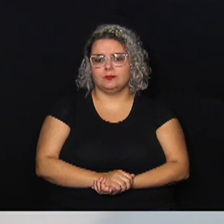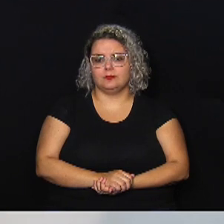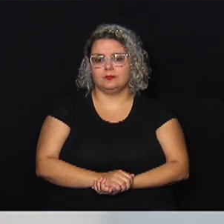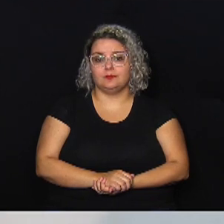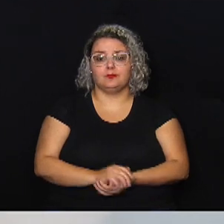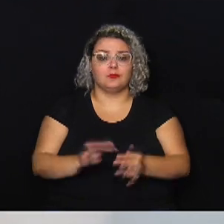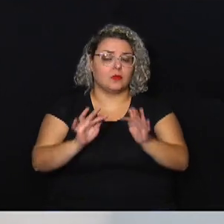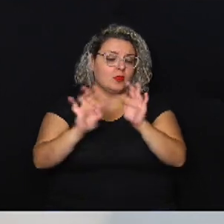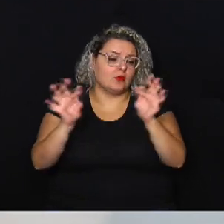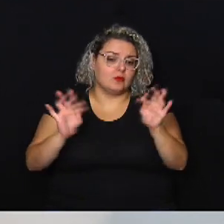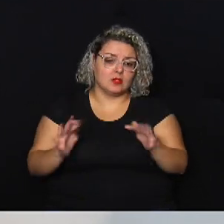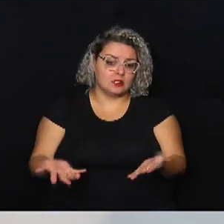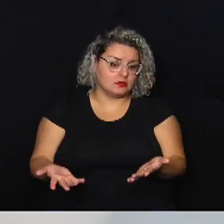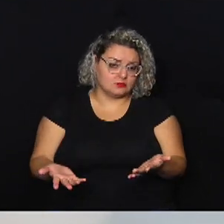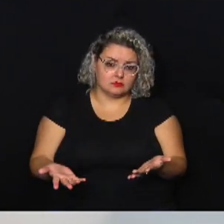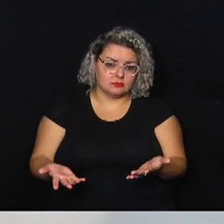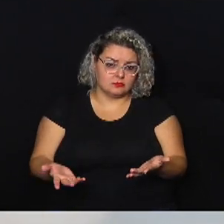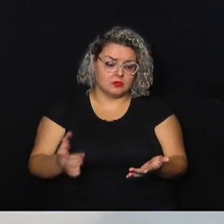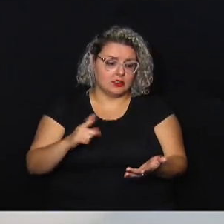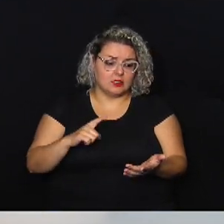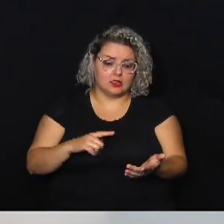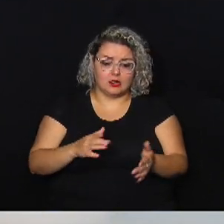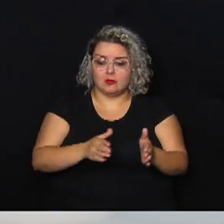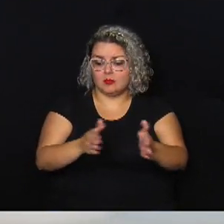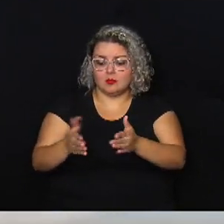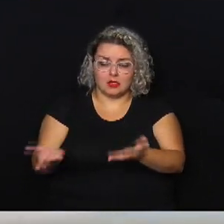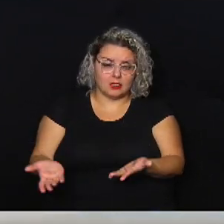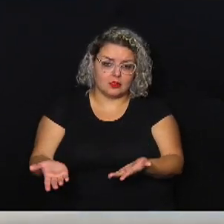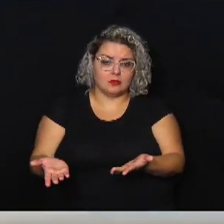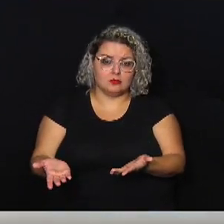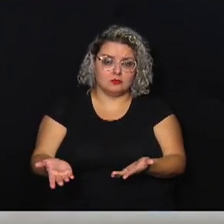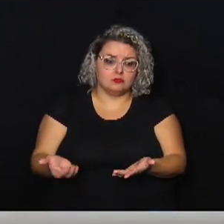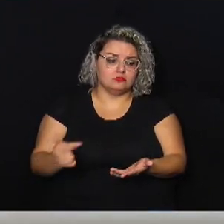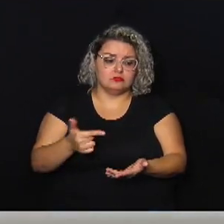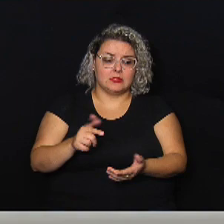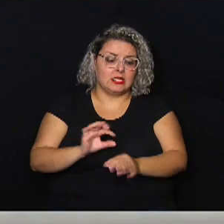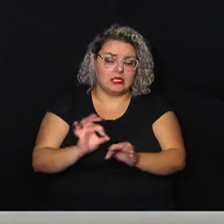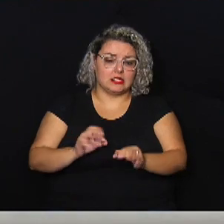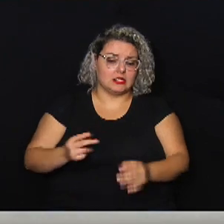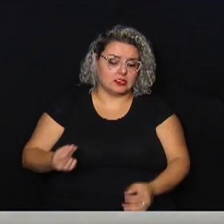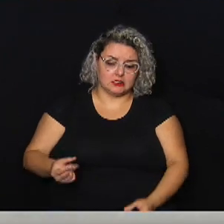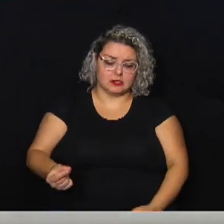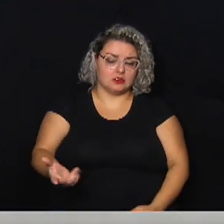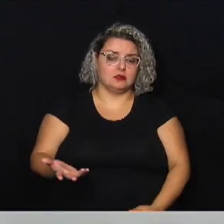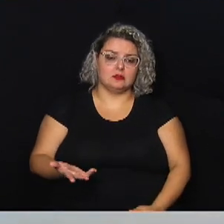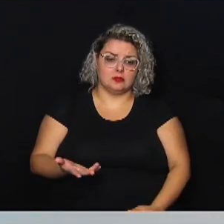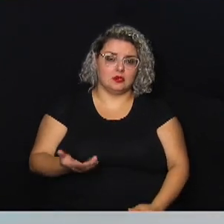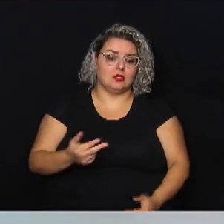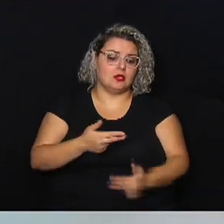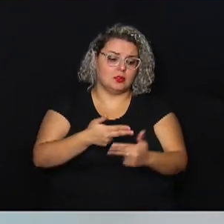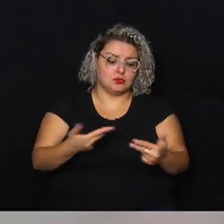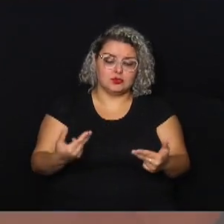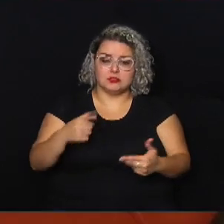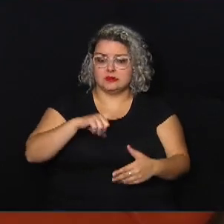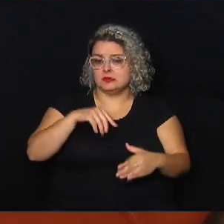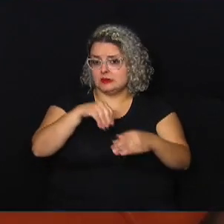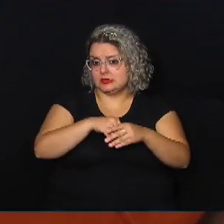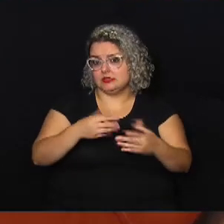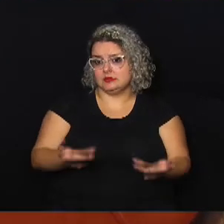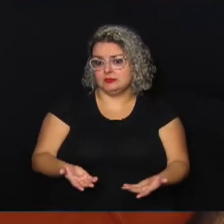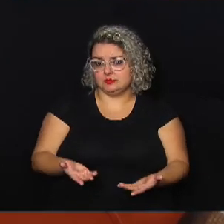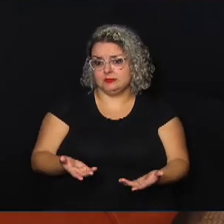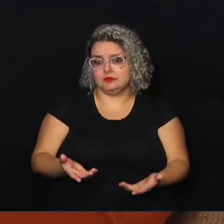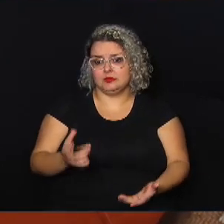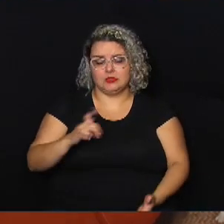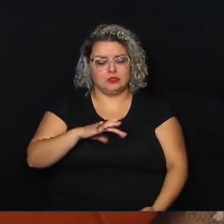Felicidade, eu alcanço felicidade, são momentâneas, mas boa vida é permanente. Os bens que dão boa vida são os que eu citei, sabe? Então, você ter saúde